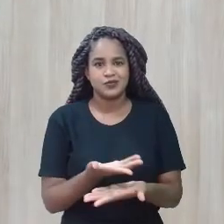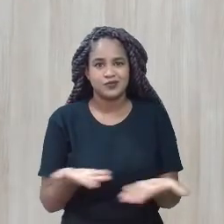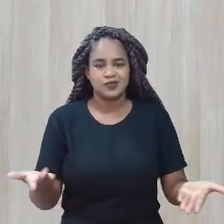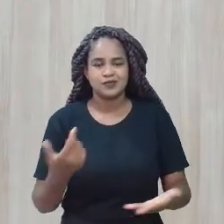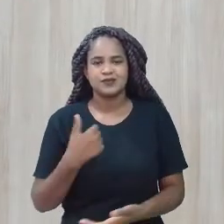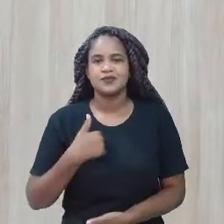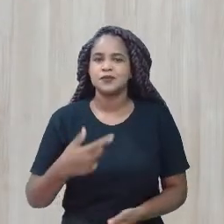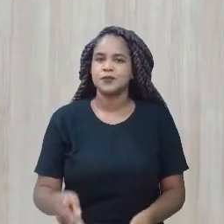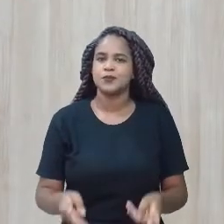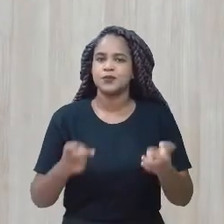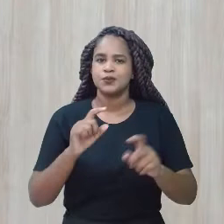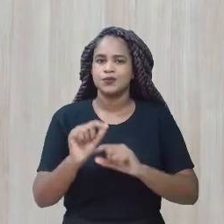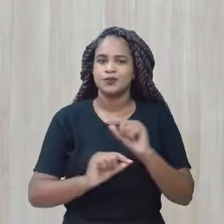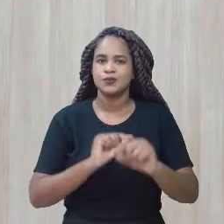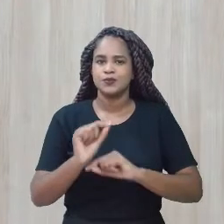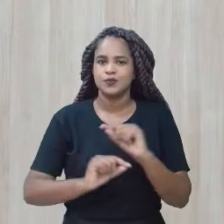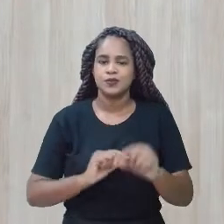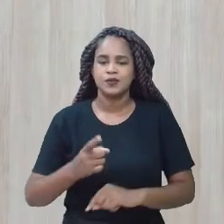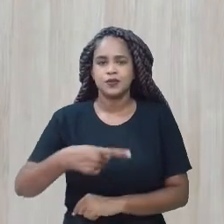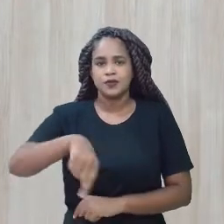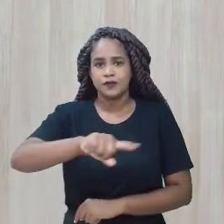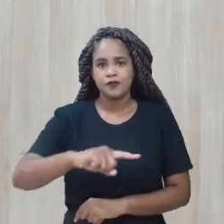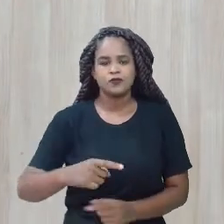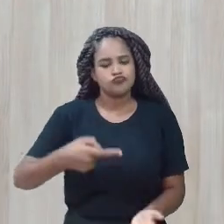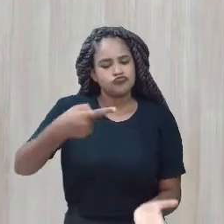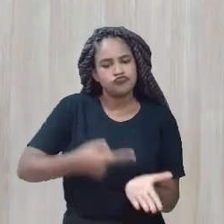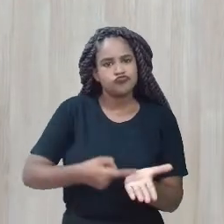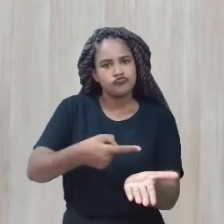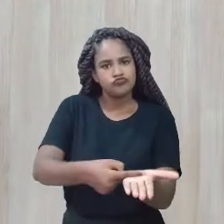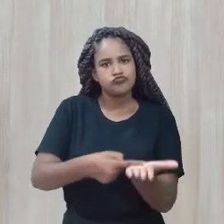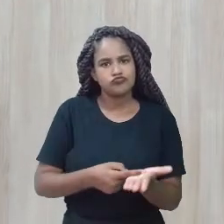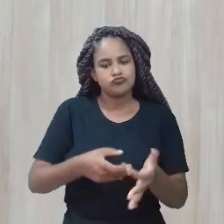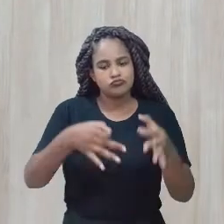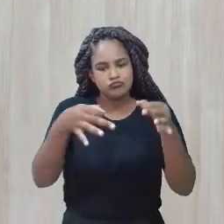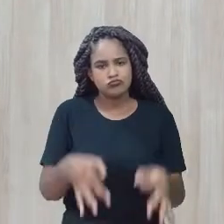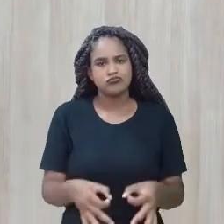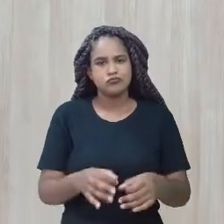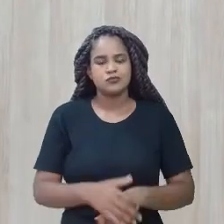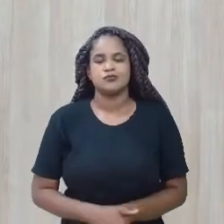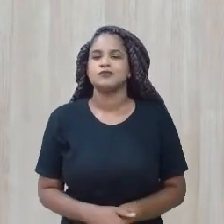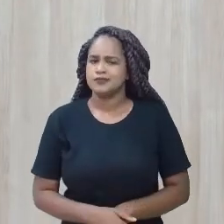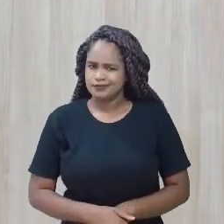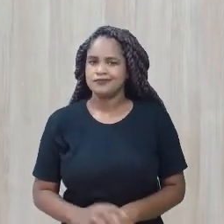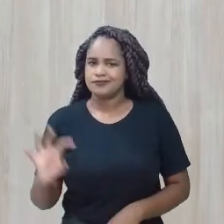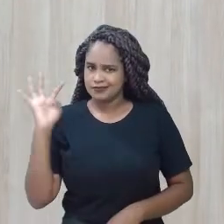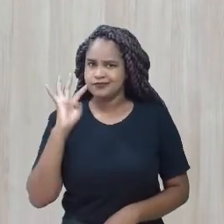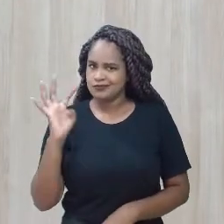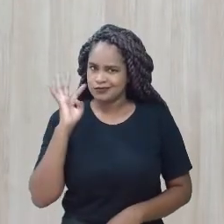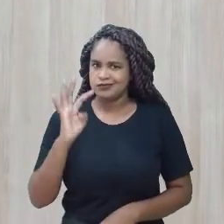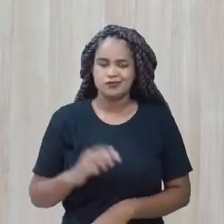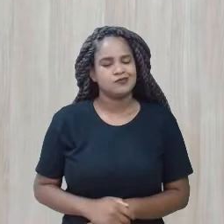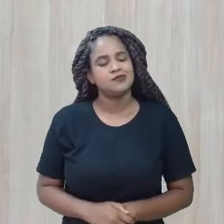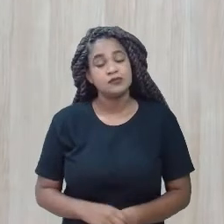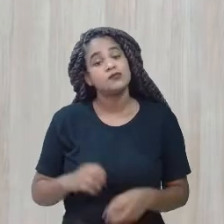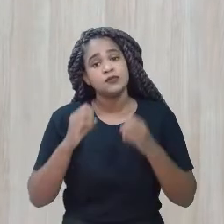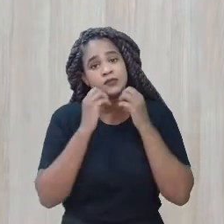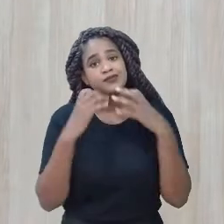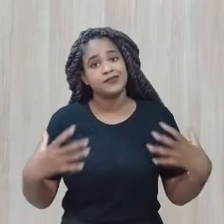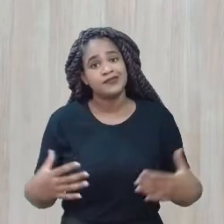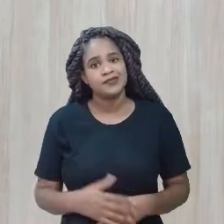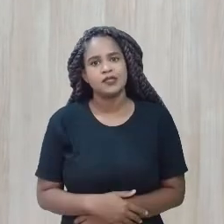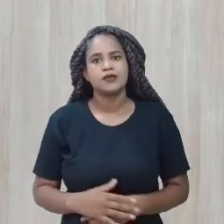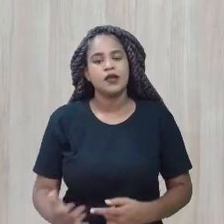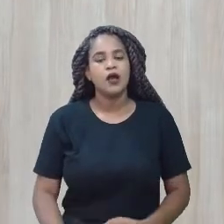Eu percebo, consigo ver em vocês compromisso, pontualidade. Que coisa legal. Isso é bom, isso